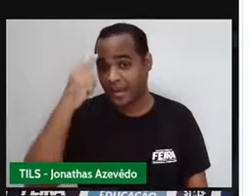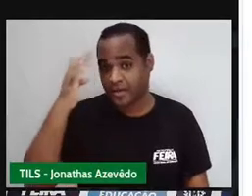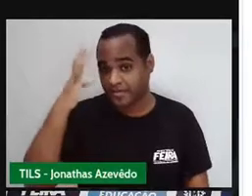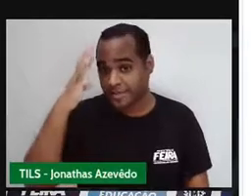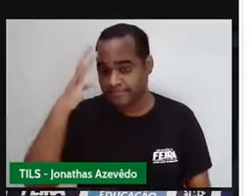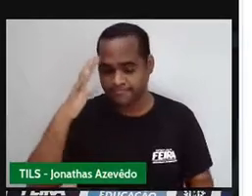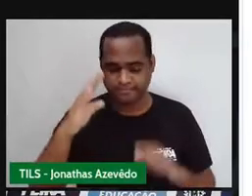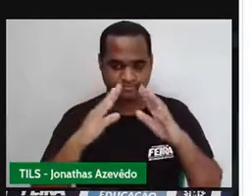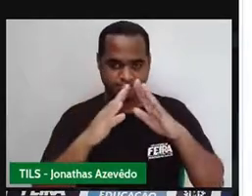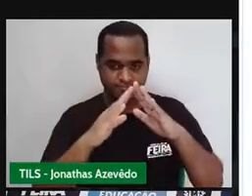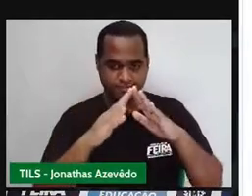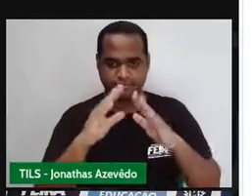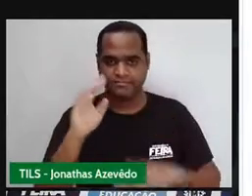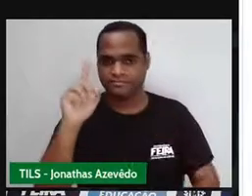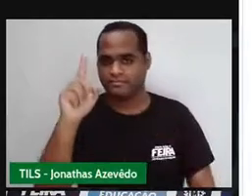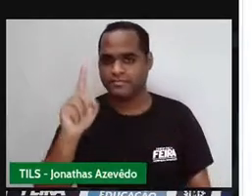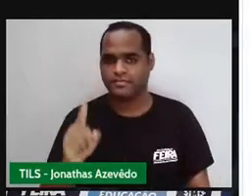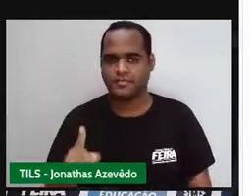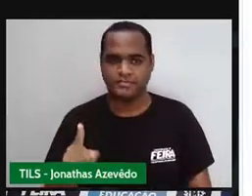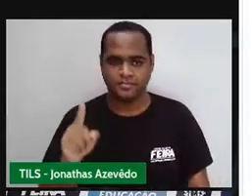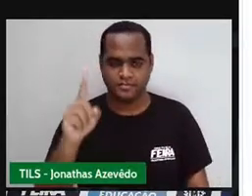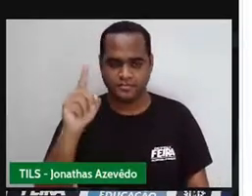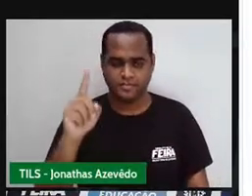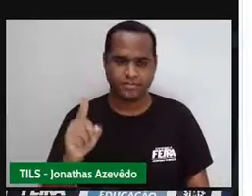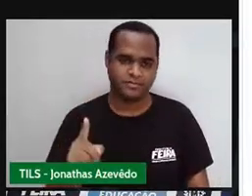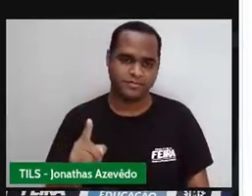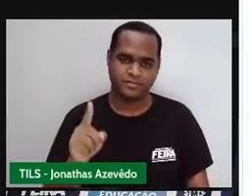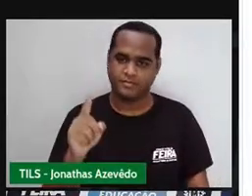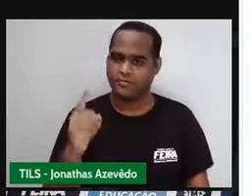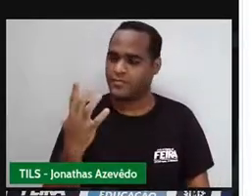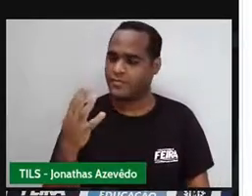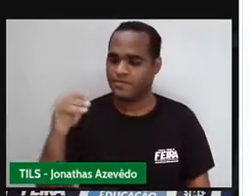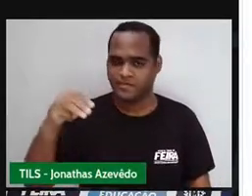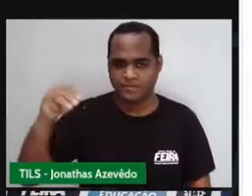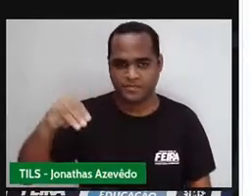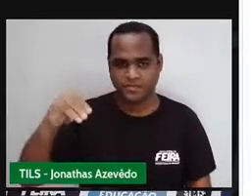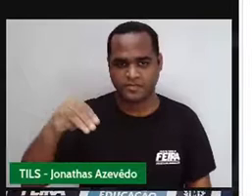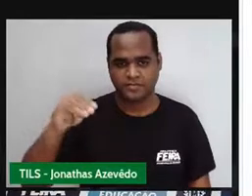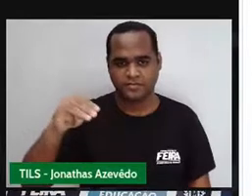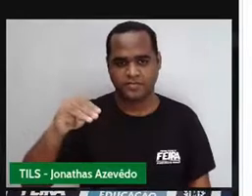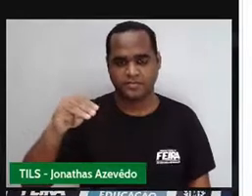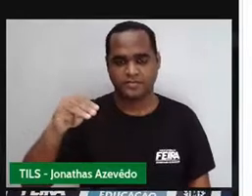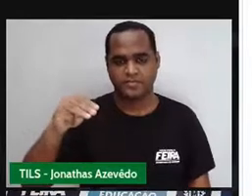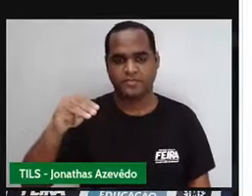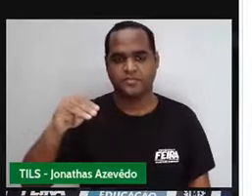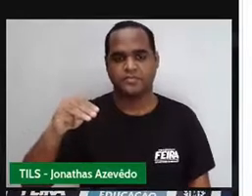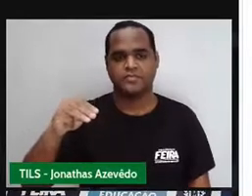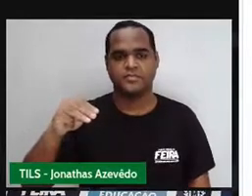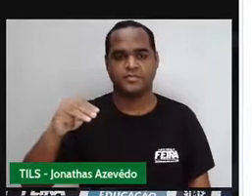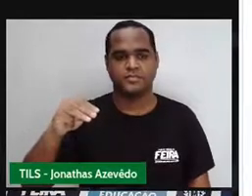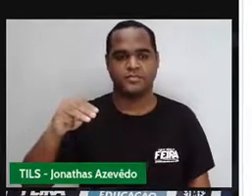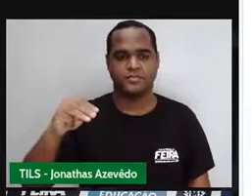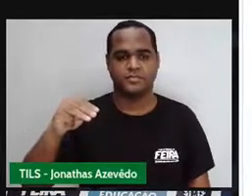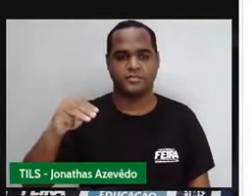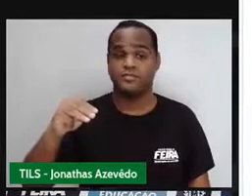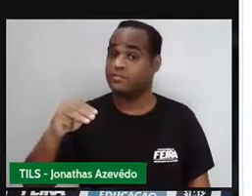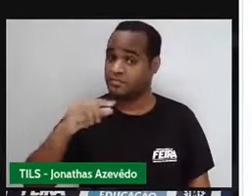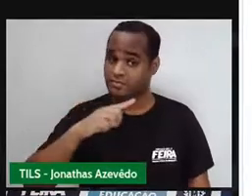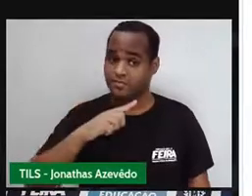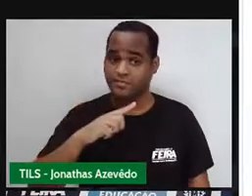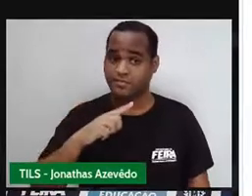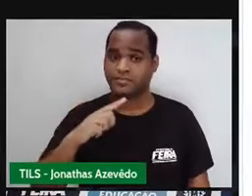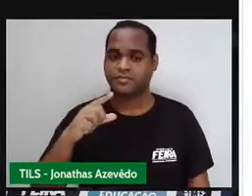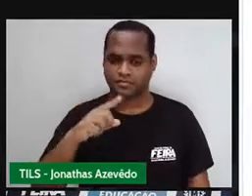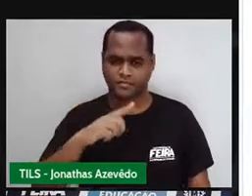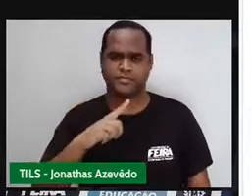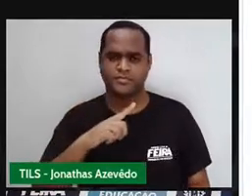está pensando na casa essa parede aqui tem 4 metros essa parede aqui também